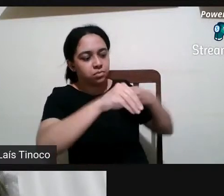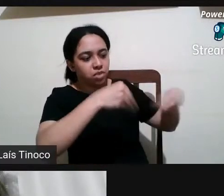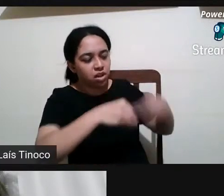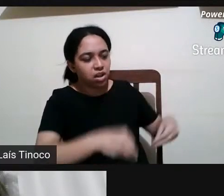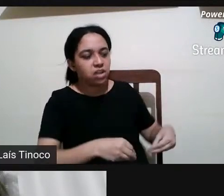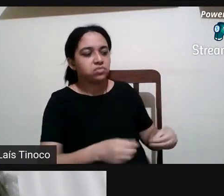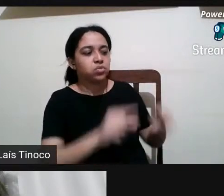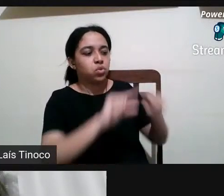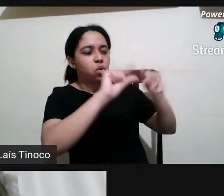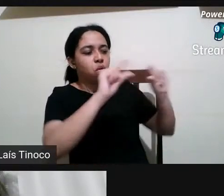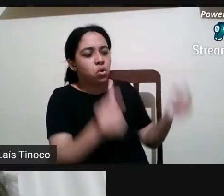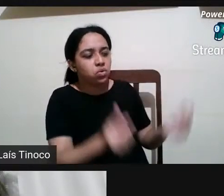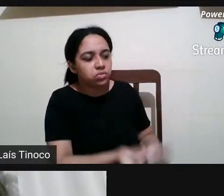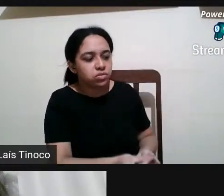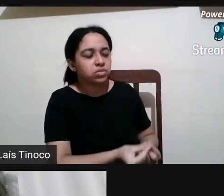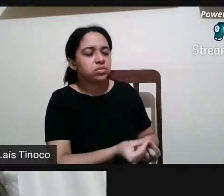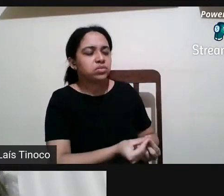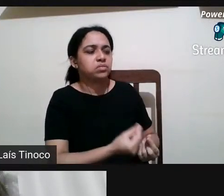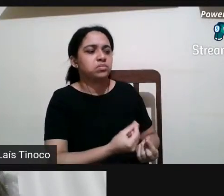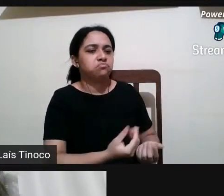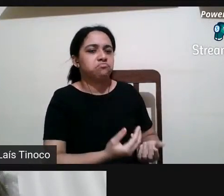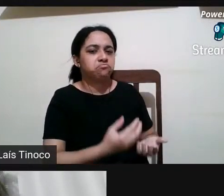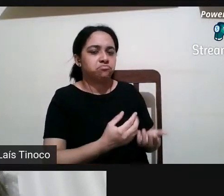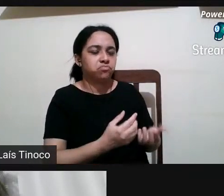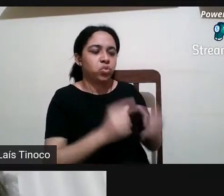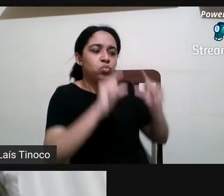organismos ou diminuir o impacto nos organismos?